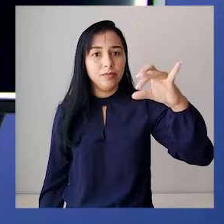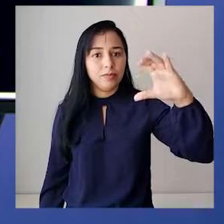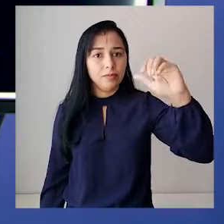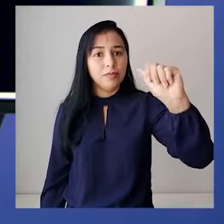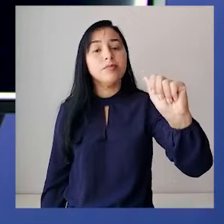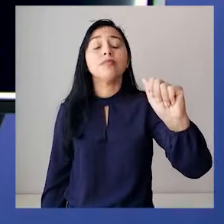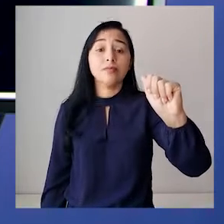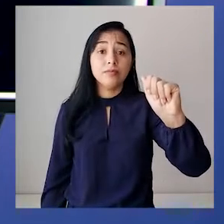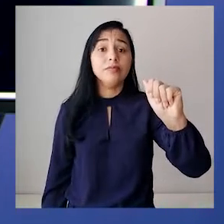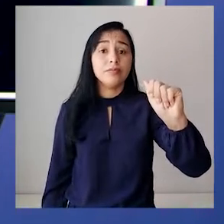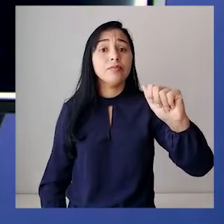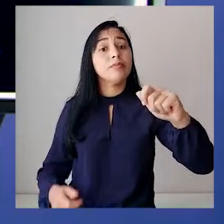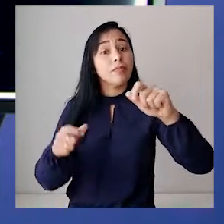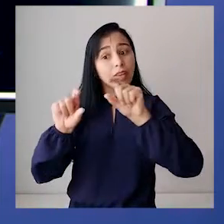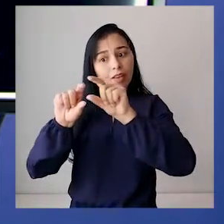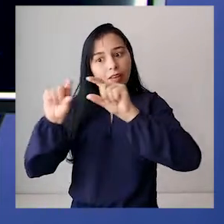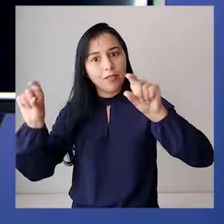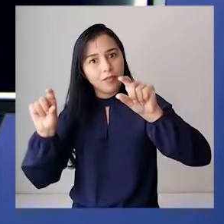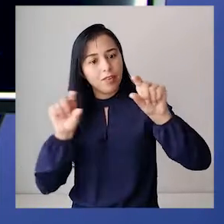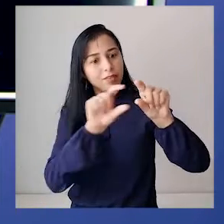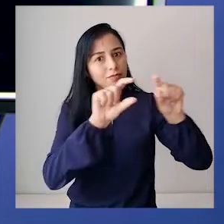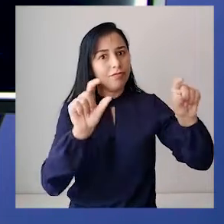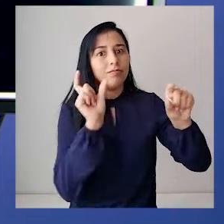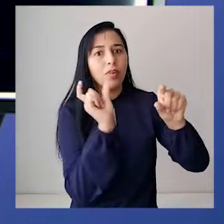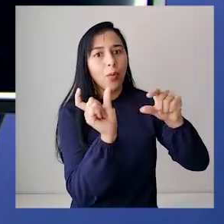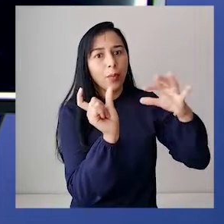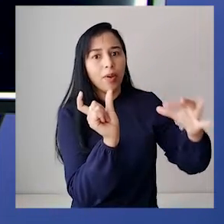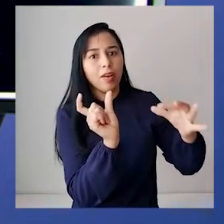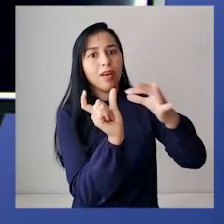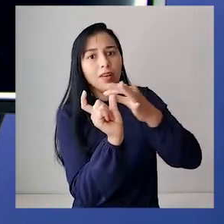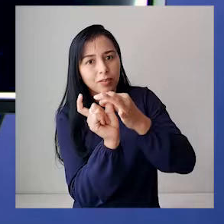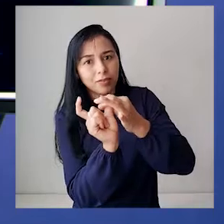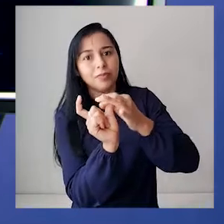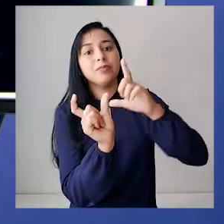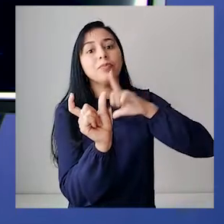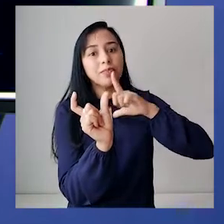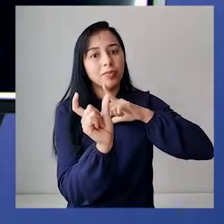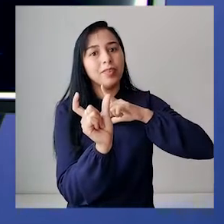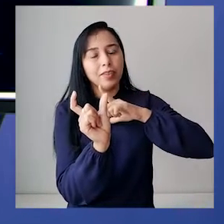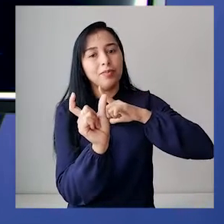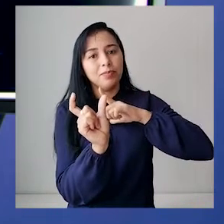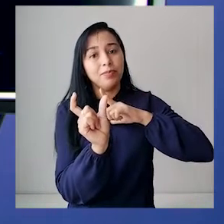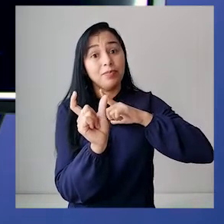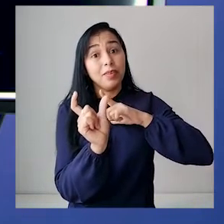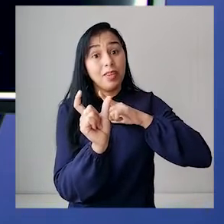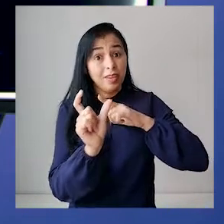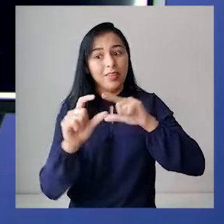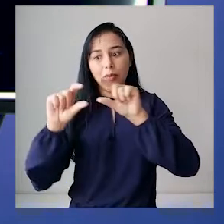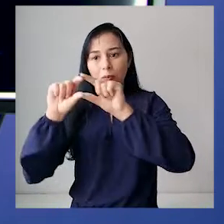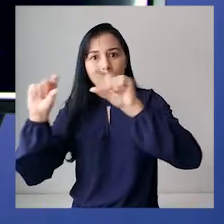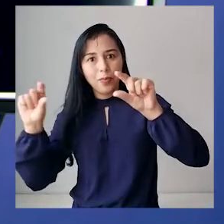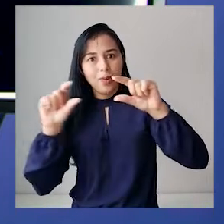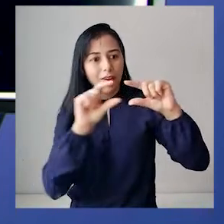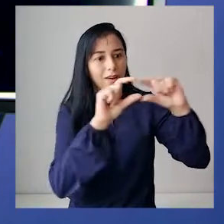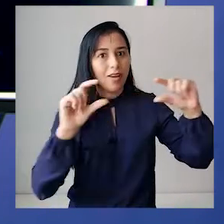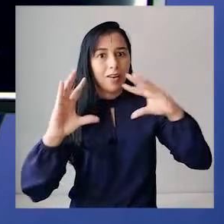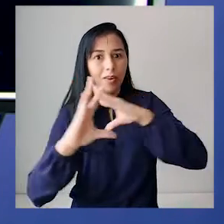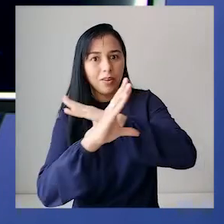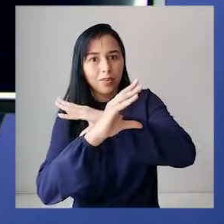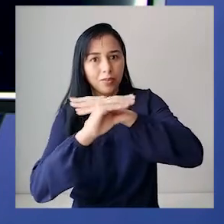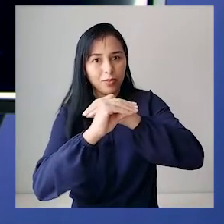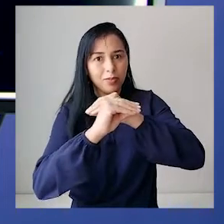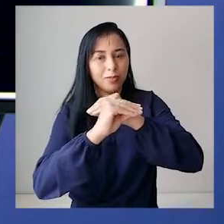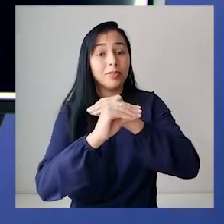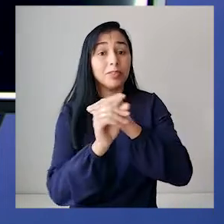presença de orações coordenadas entre si e entre essas orações vai haver a presença do